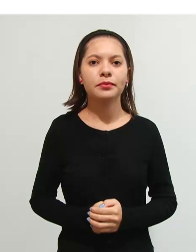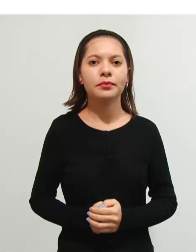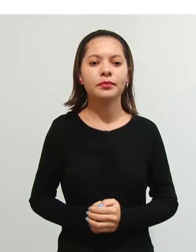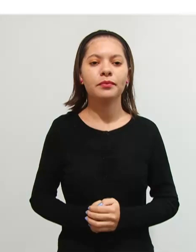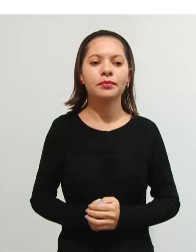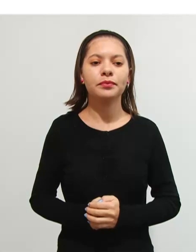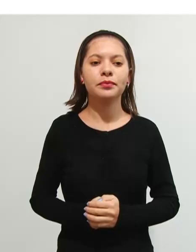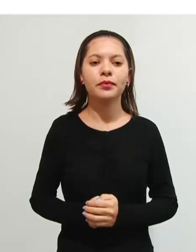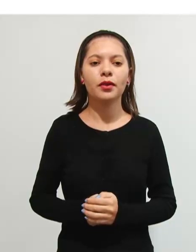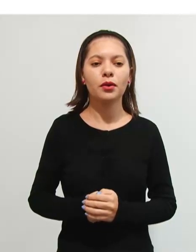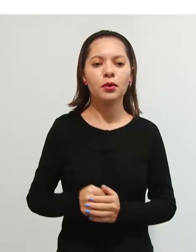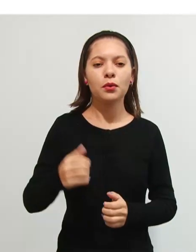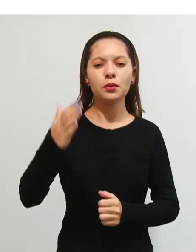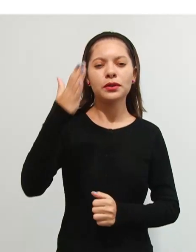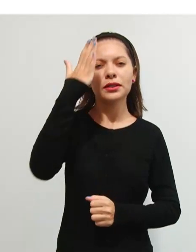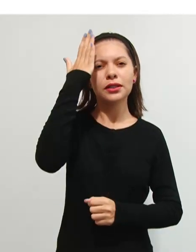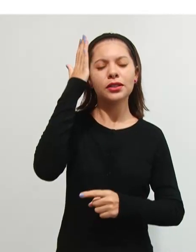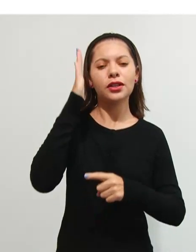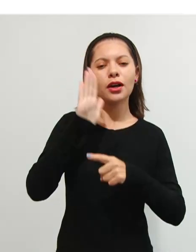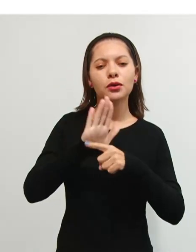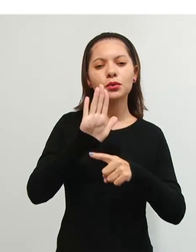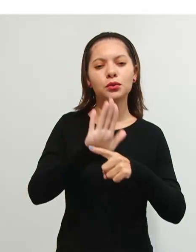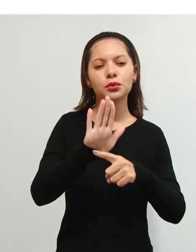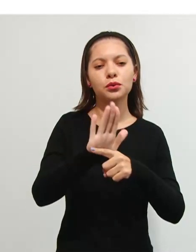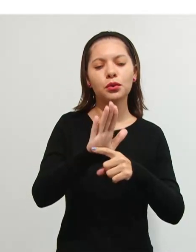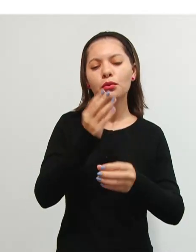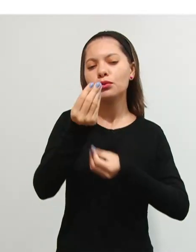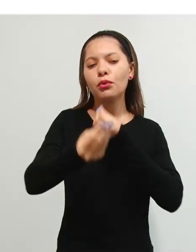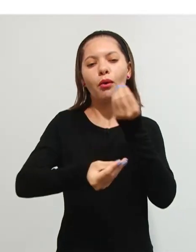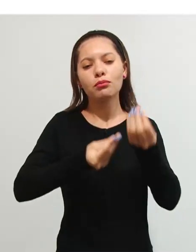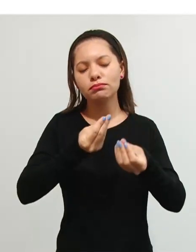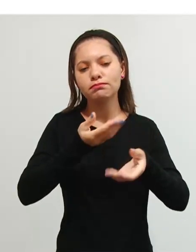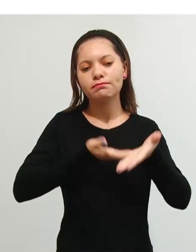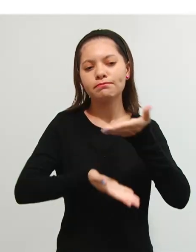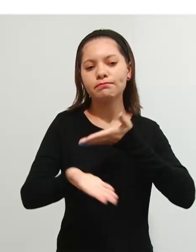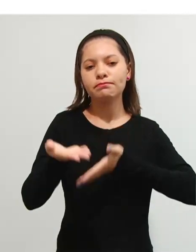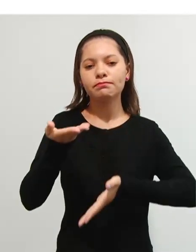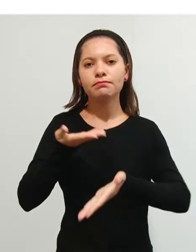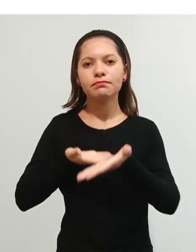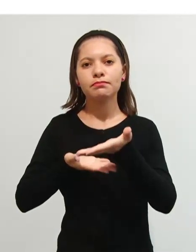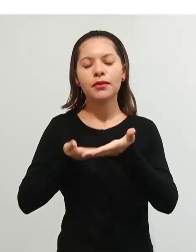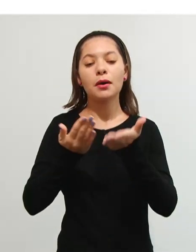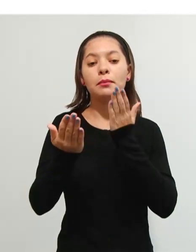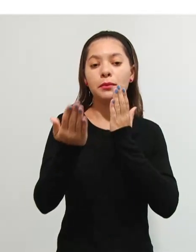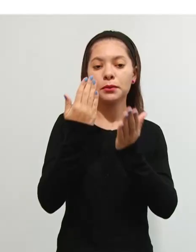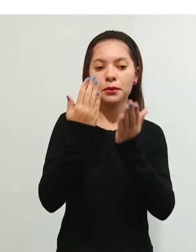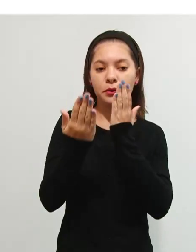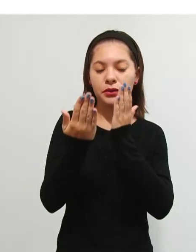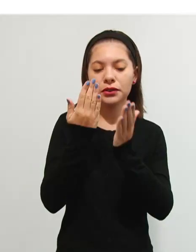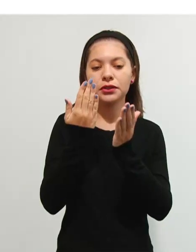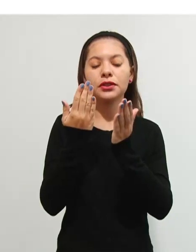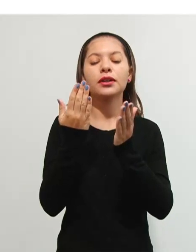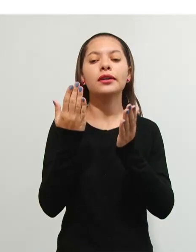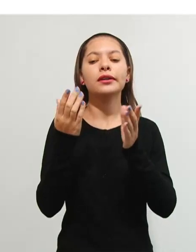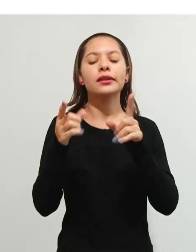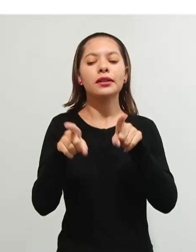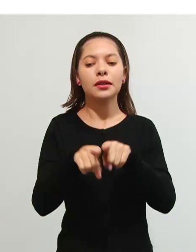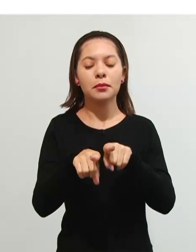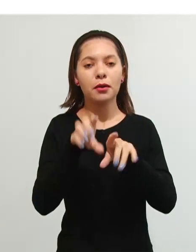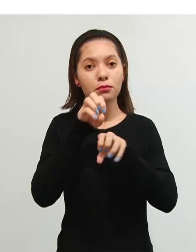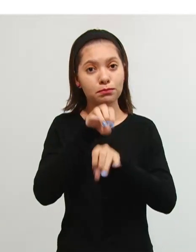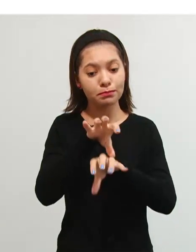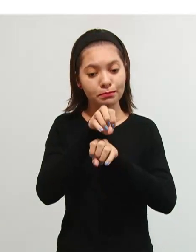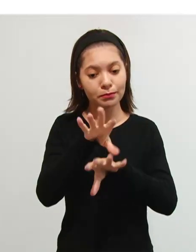Aquilo que o Skinner trouxe, então, de contribuições efetivas para tanto a psicologia quanto para a